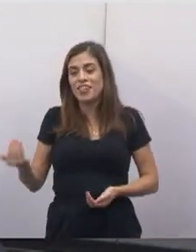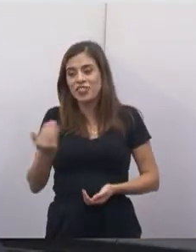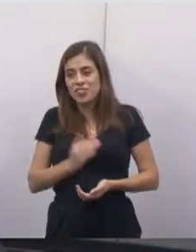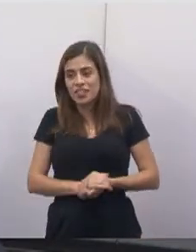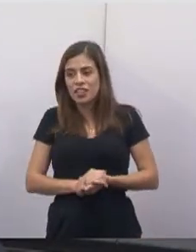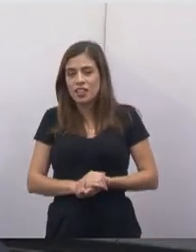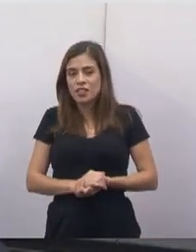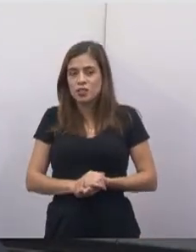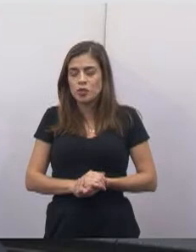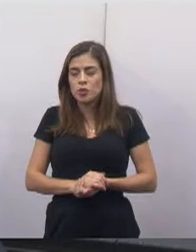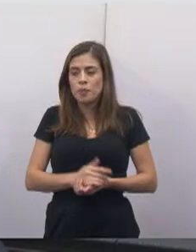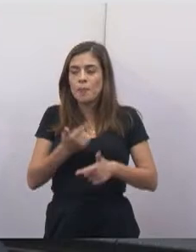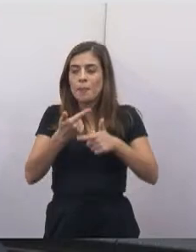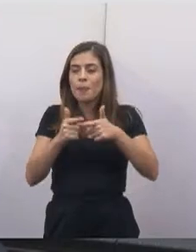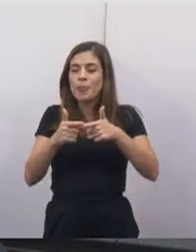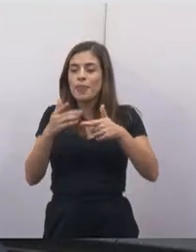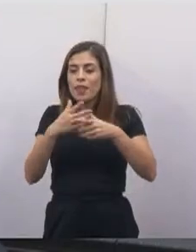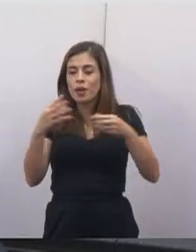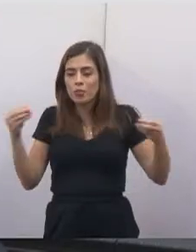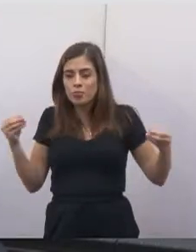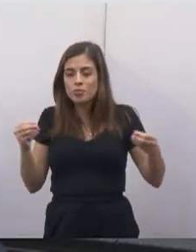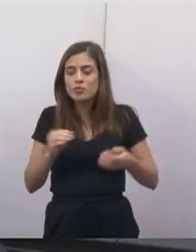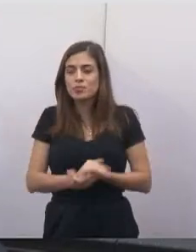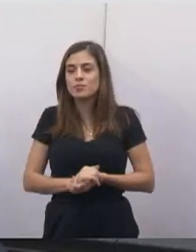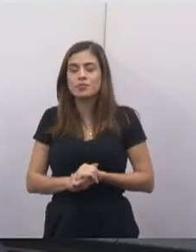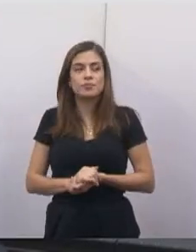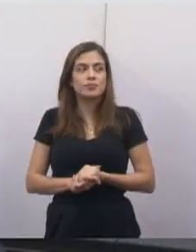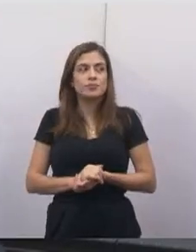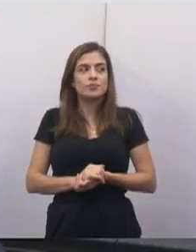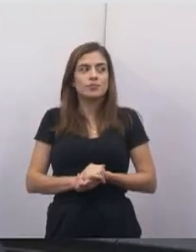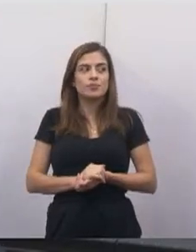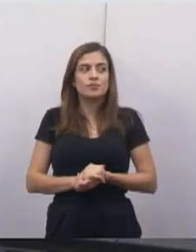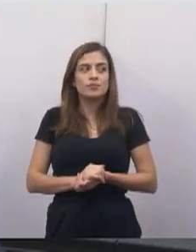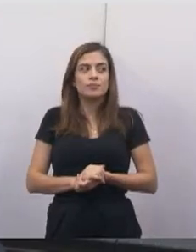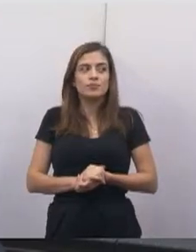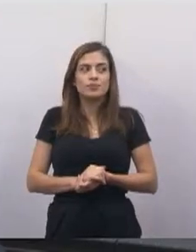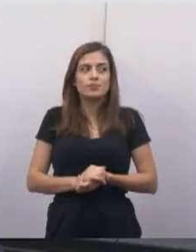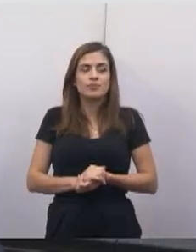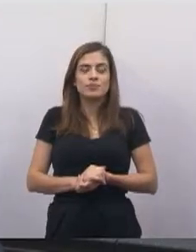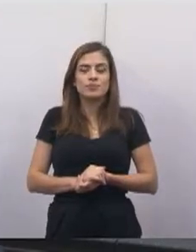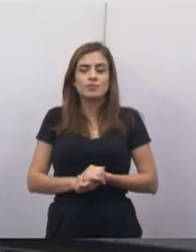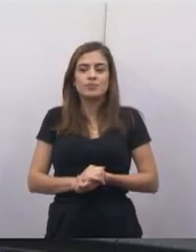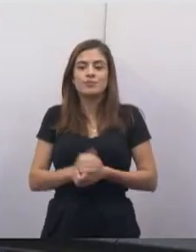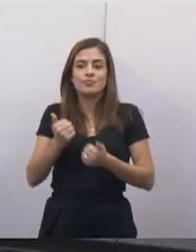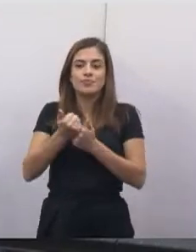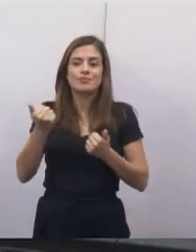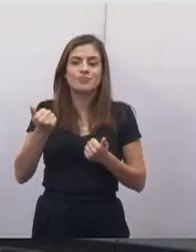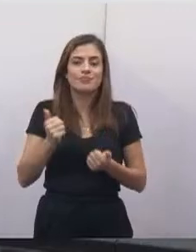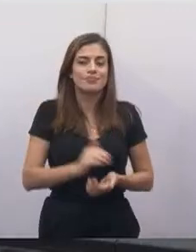ser solucionado esse problema urgente.